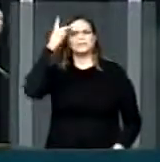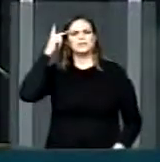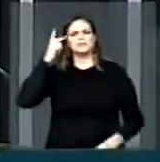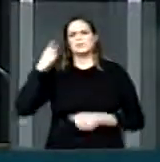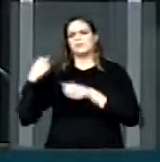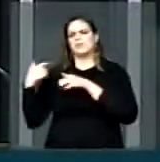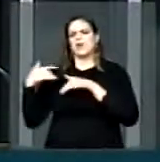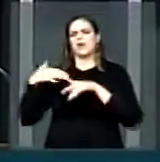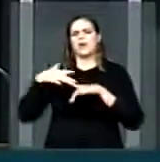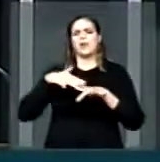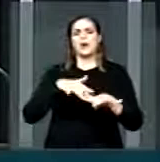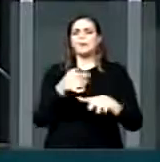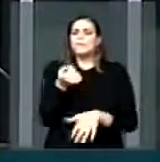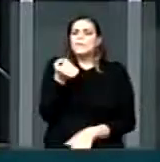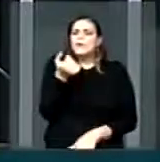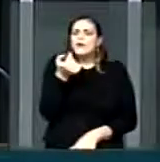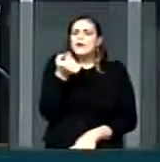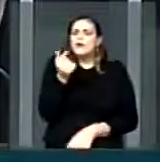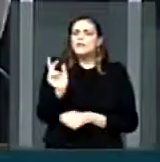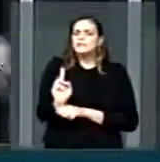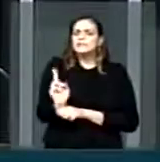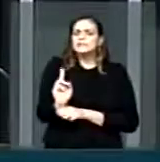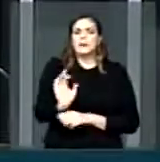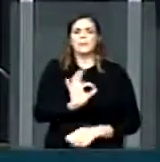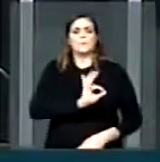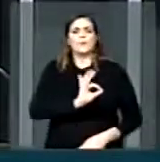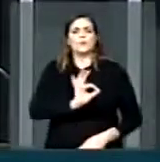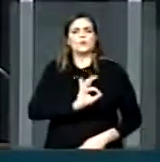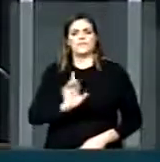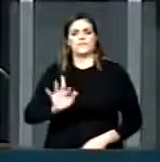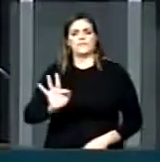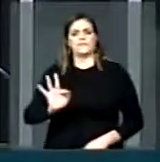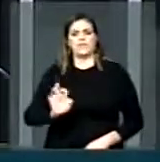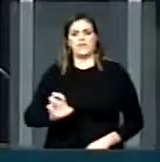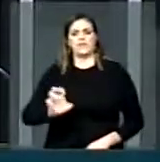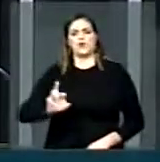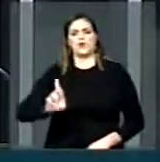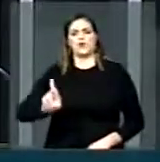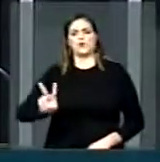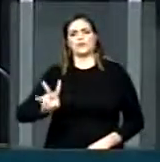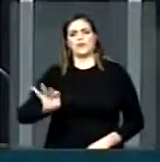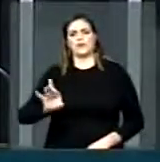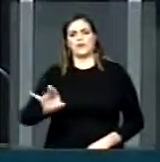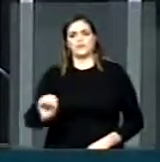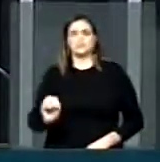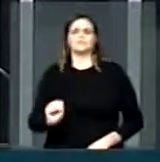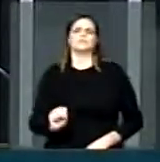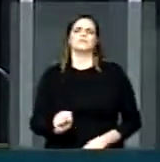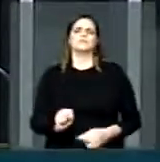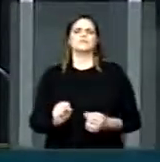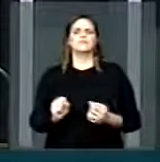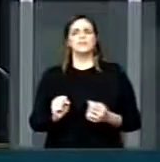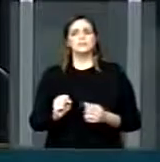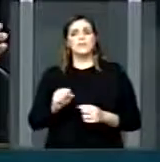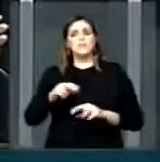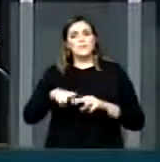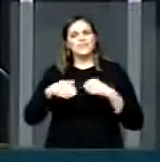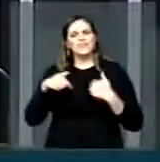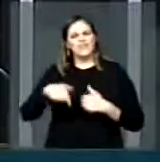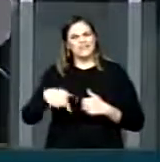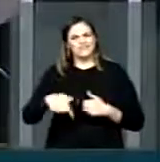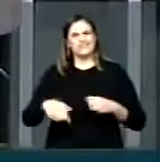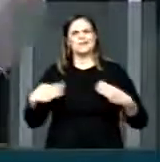ali, pouquíssimos policiais ferroviários, e a gente vê emperrado aqui no Ministério